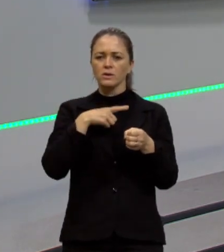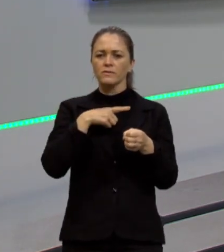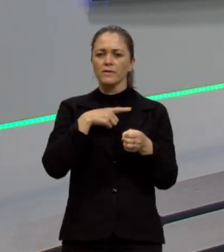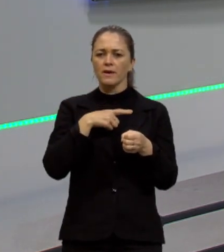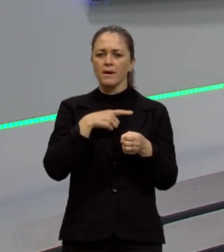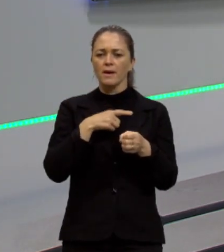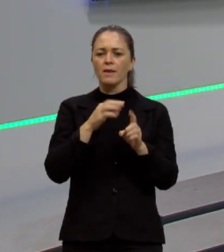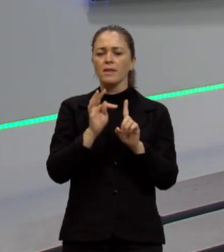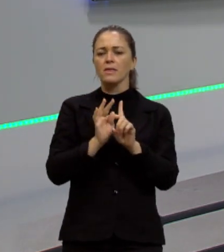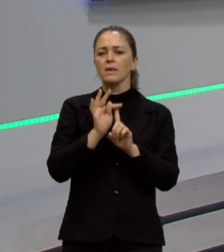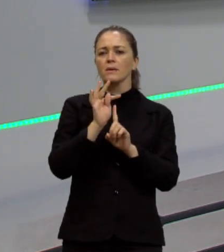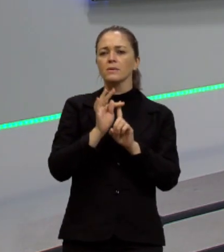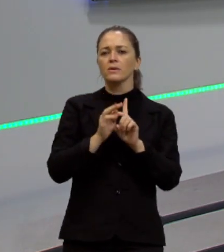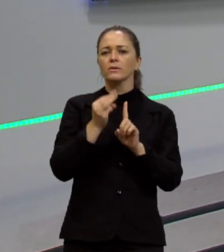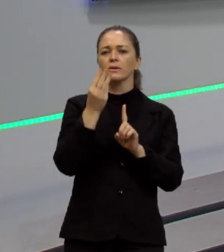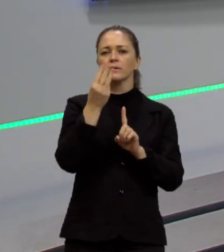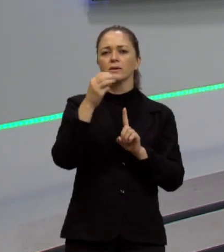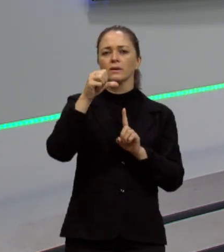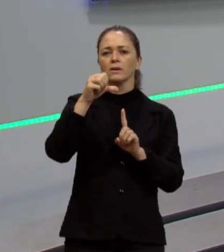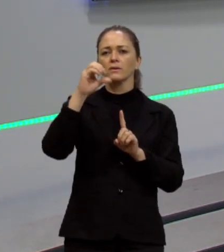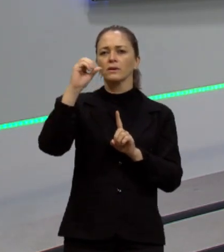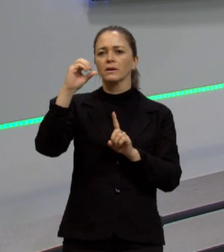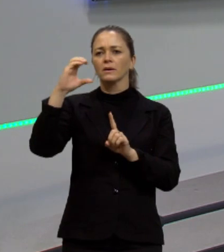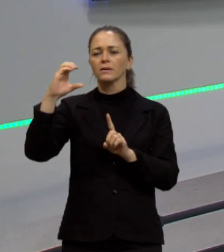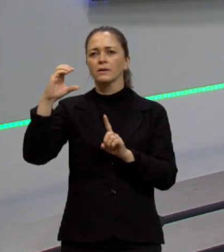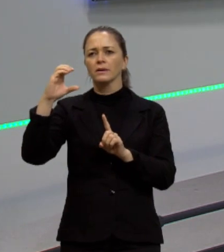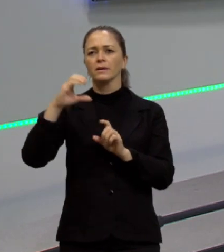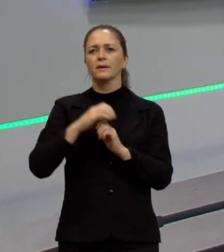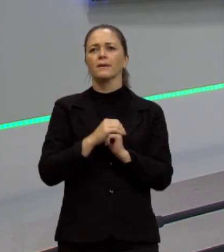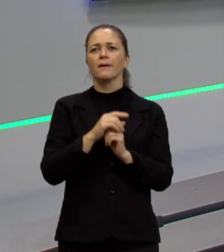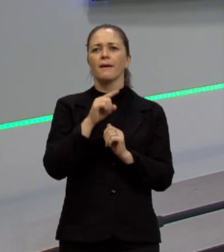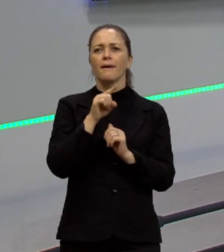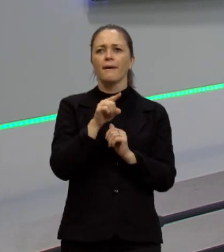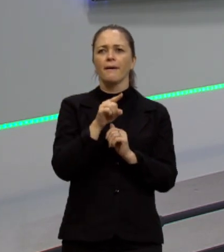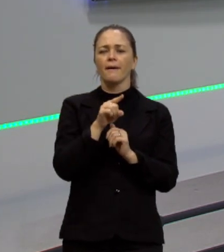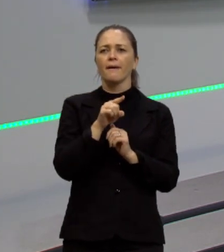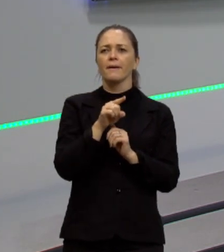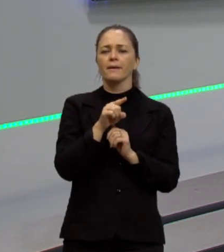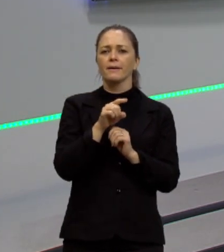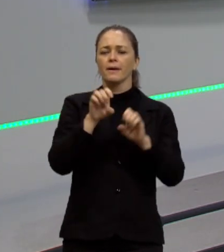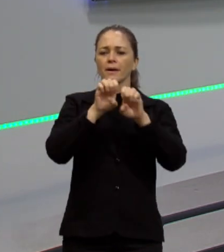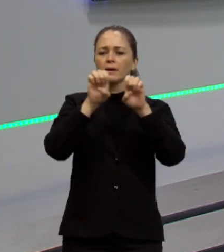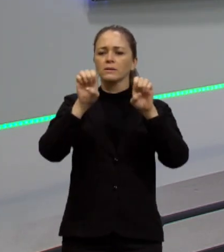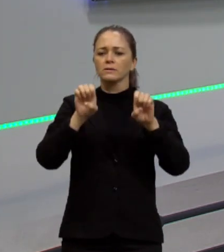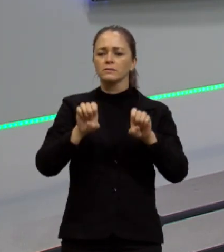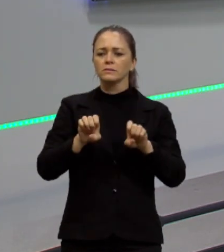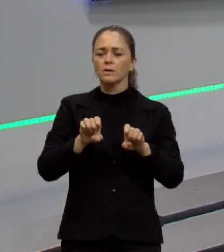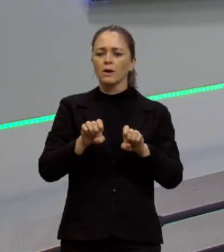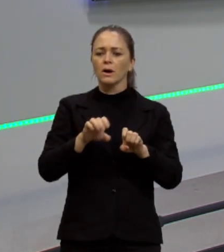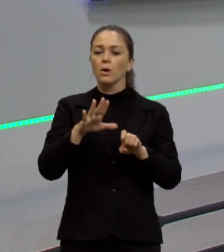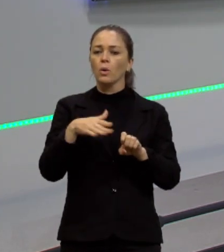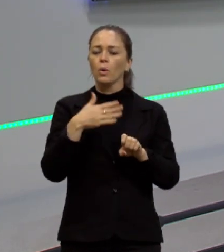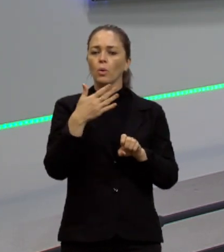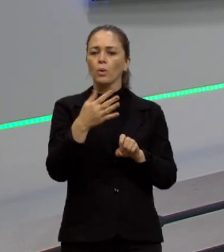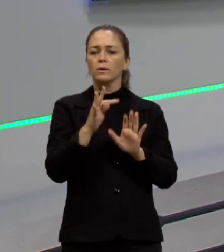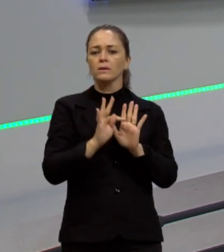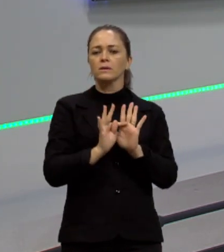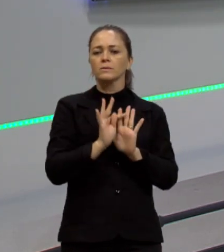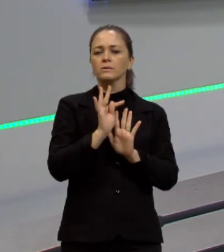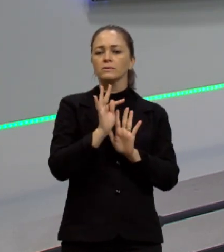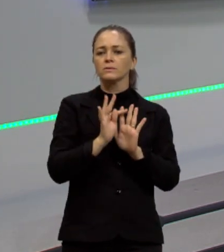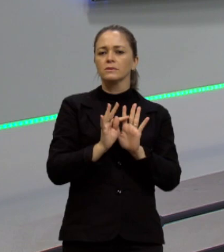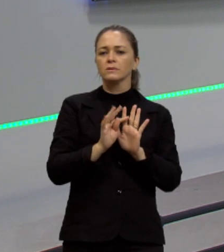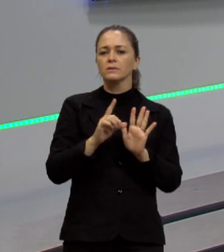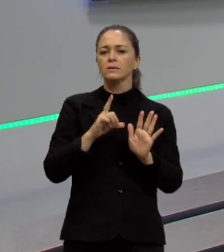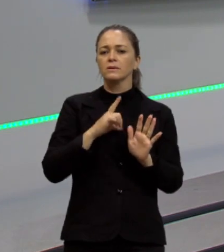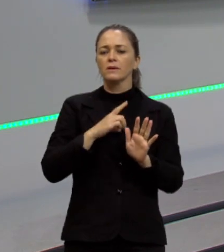temperatura de 39 graus Celsius. Ou seja, esta equação serve quando a temperatura é de 39 graus